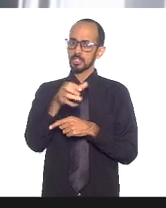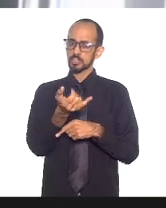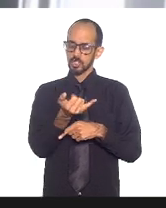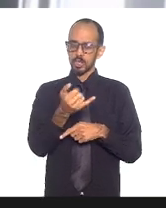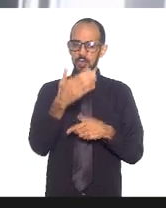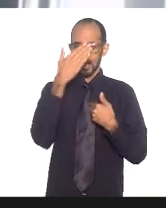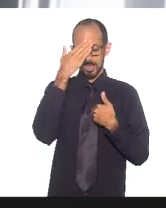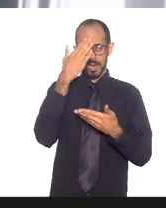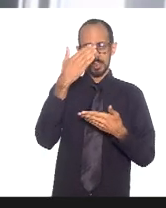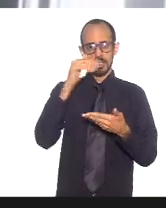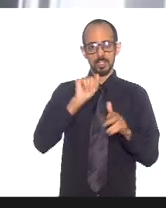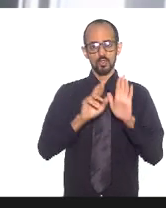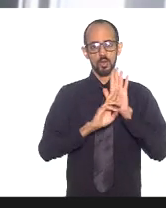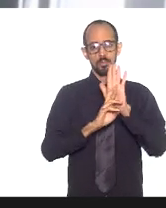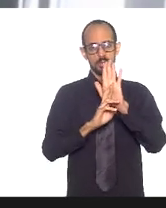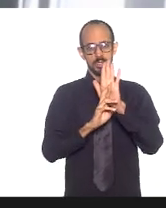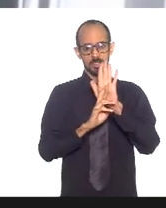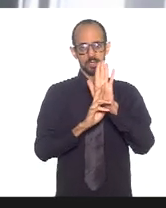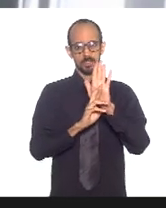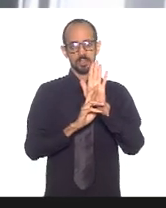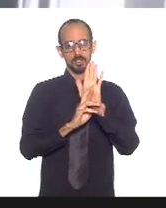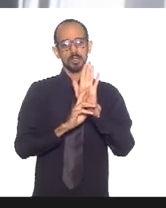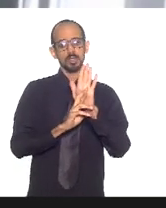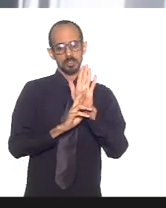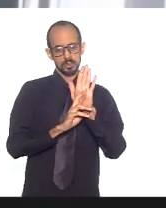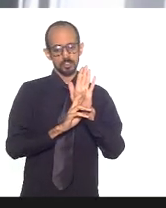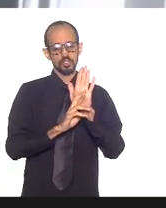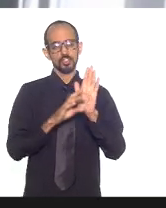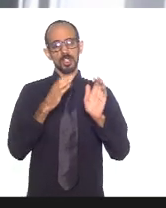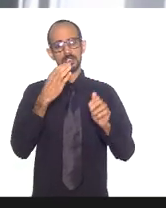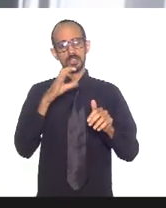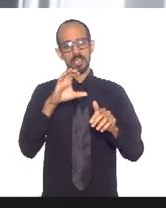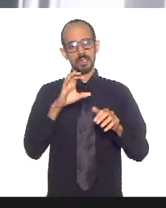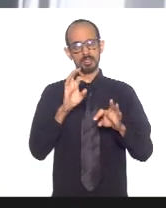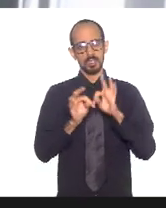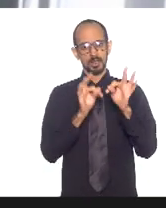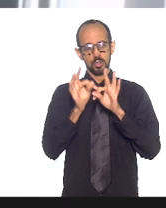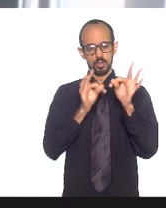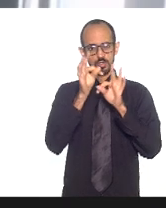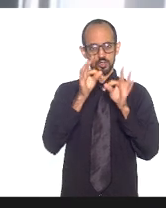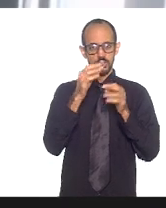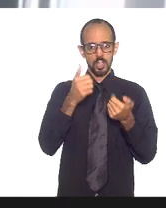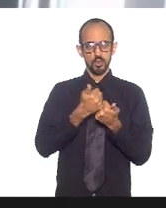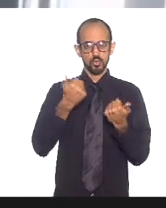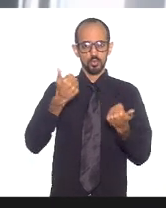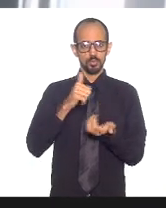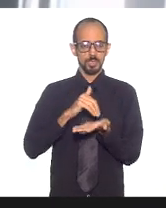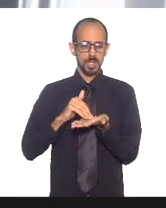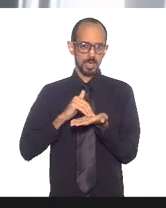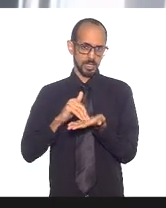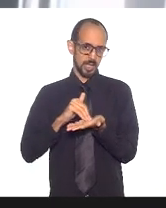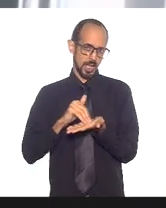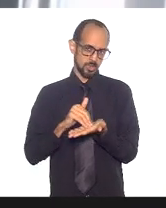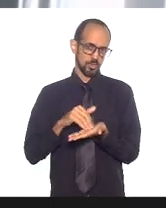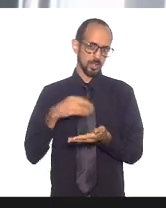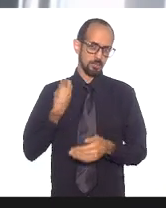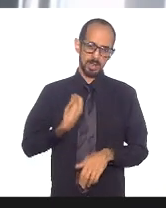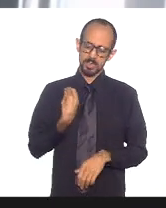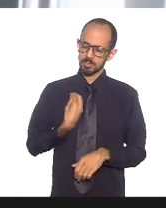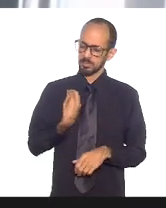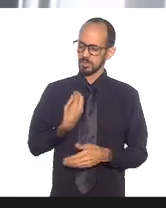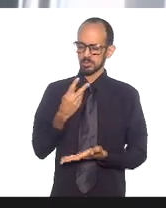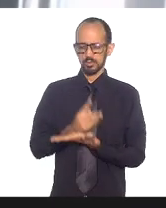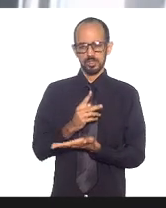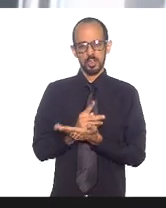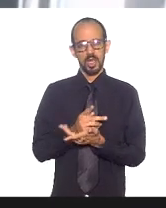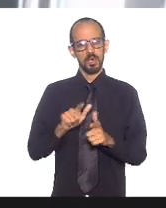aqui a Secretaria de Ciência, Tecnologia e Inovação, a SECT. O subsecretário já tem participado das nossas audiências e é sempre muito